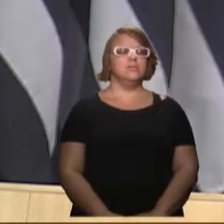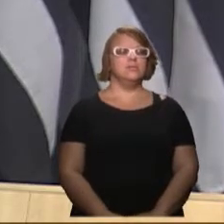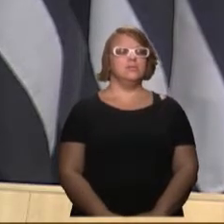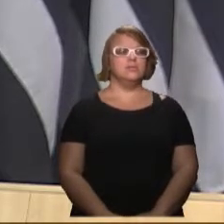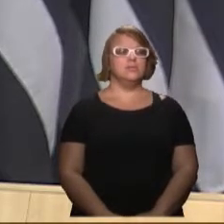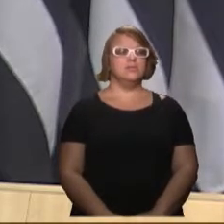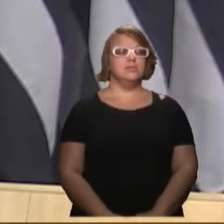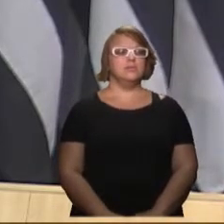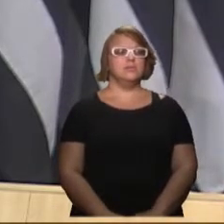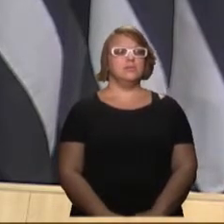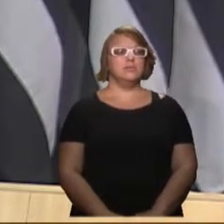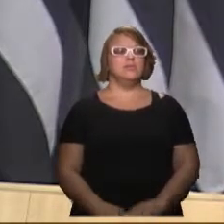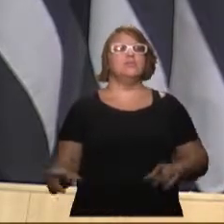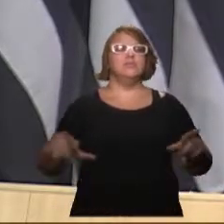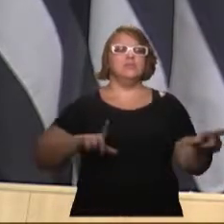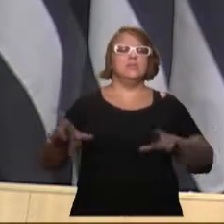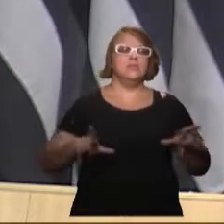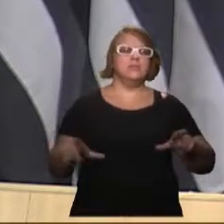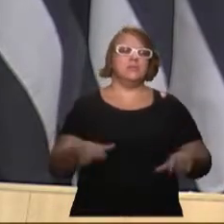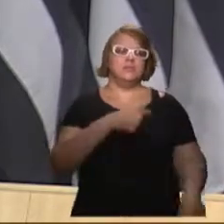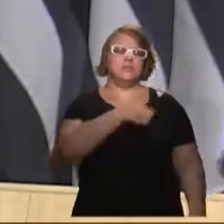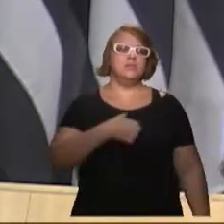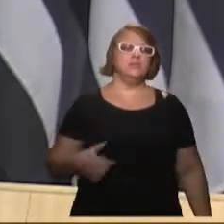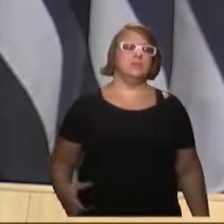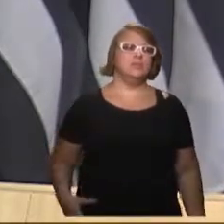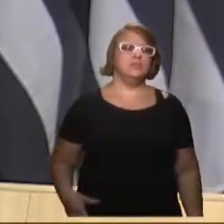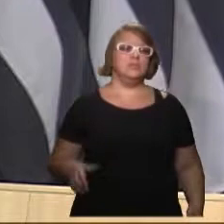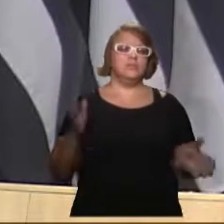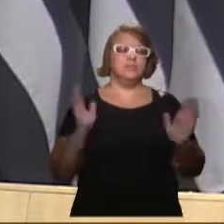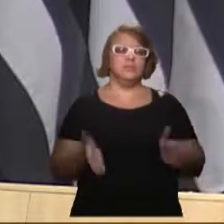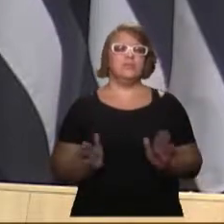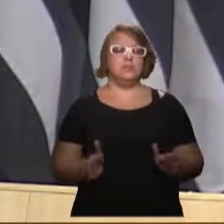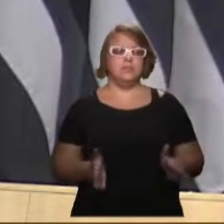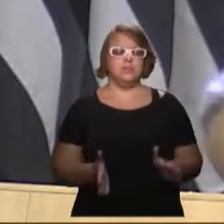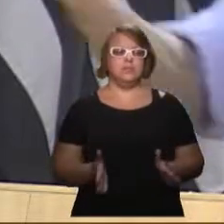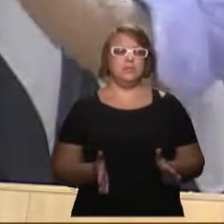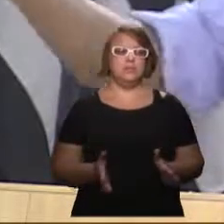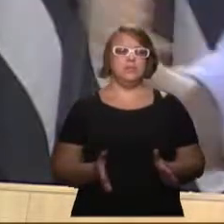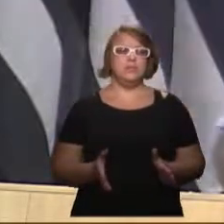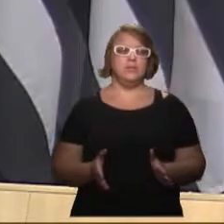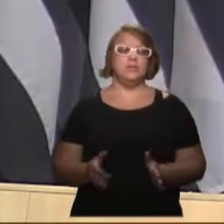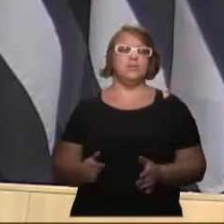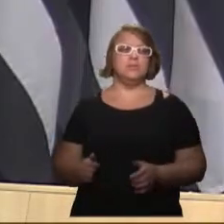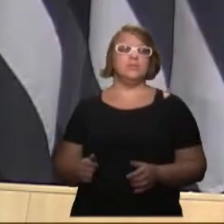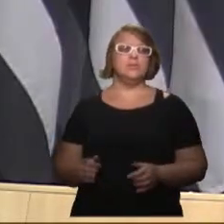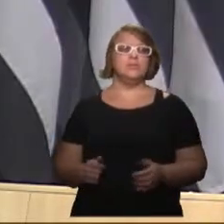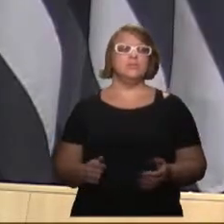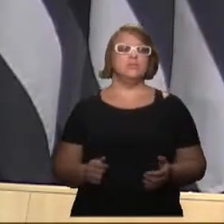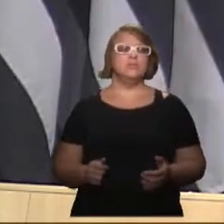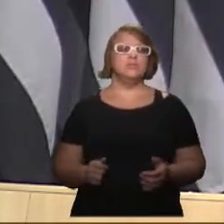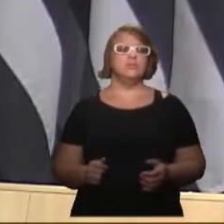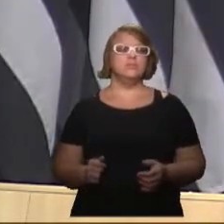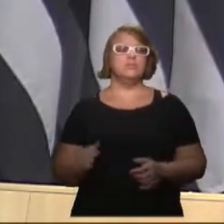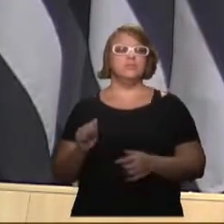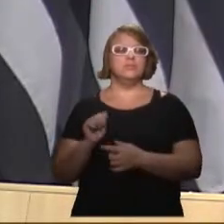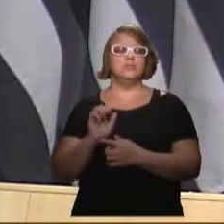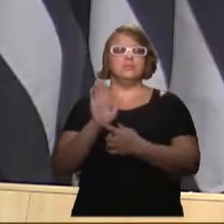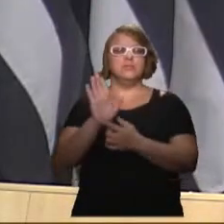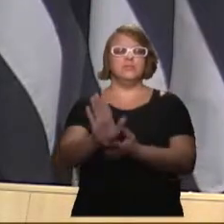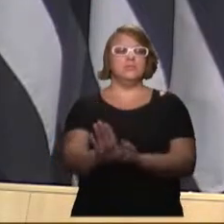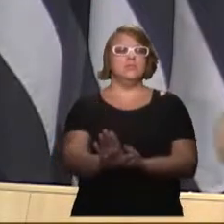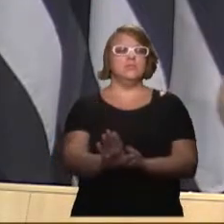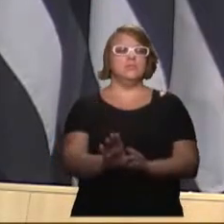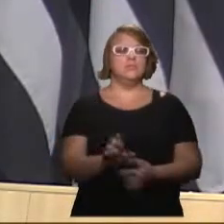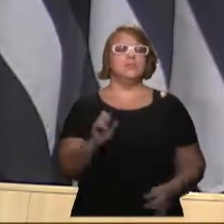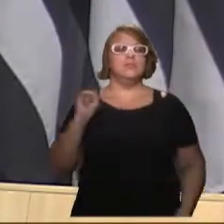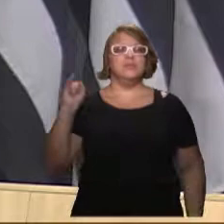de serviços públicos, que hoje sai uma notícia interessantíssima, que o IDH de São Paulo é um dos melhores, mas é